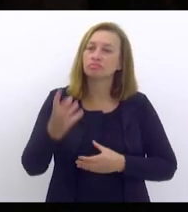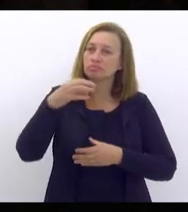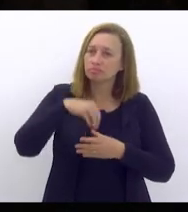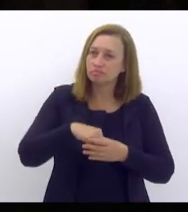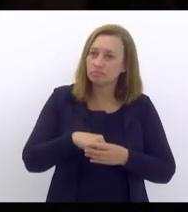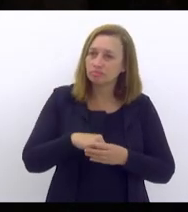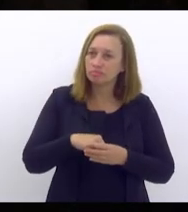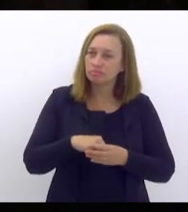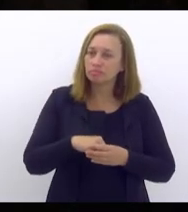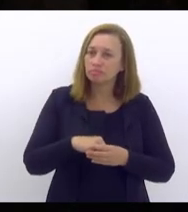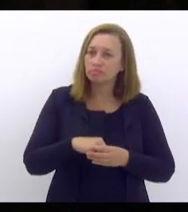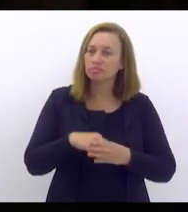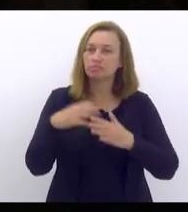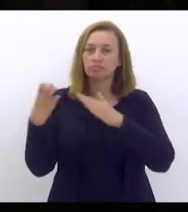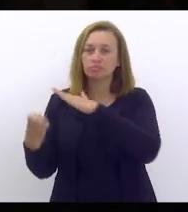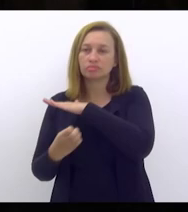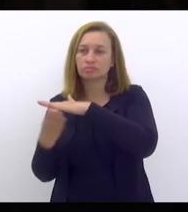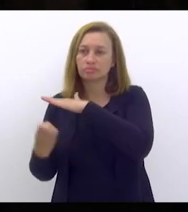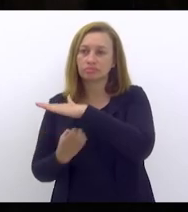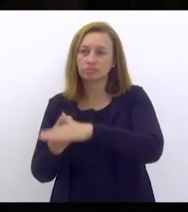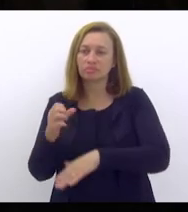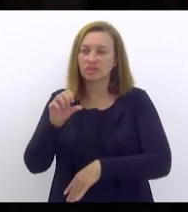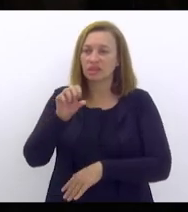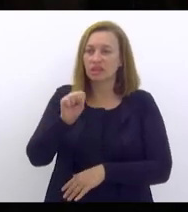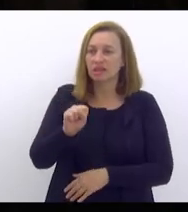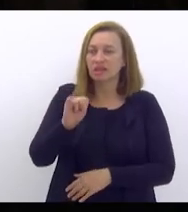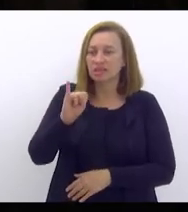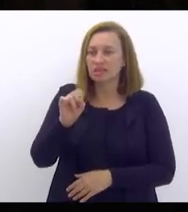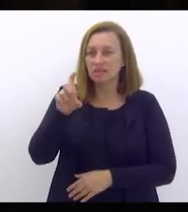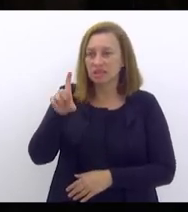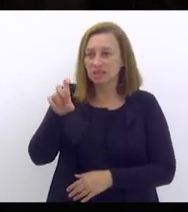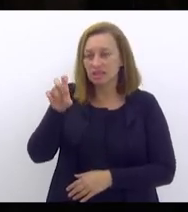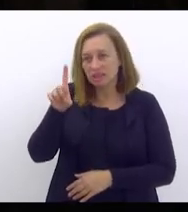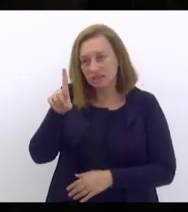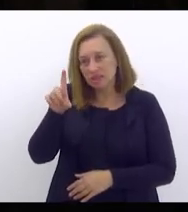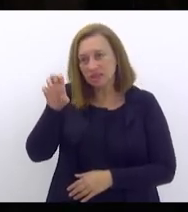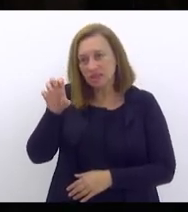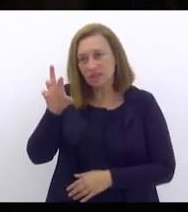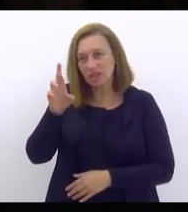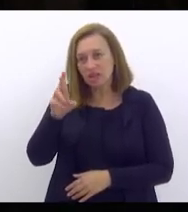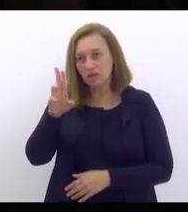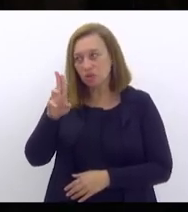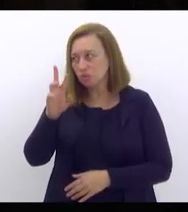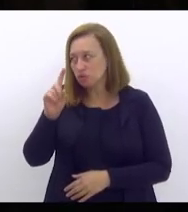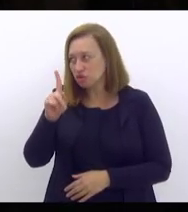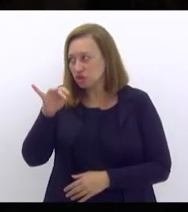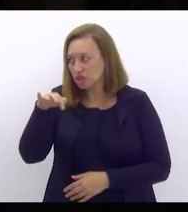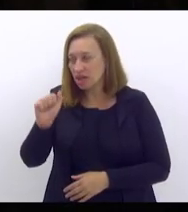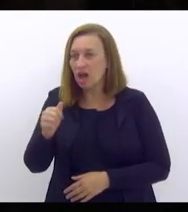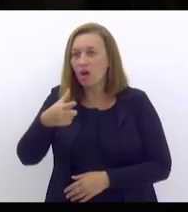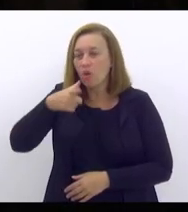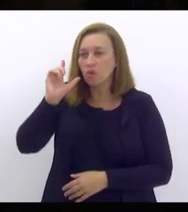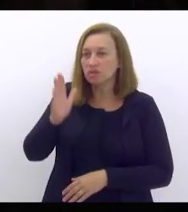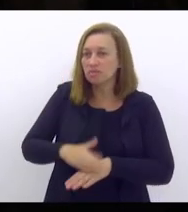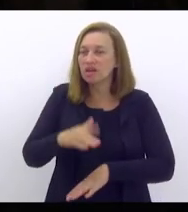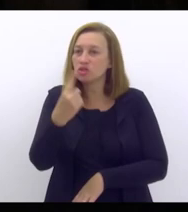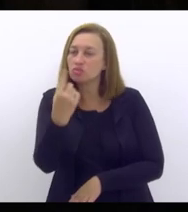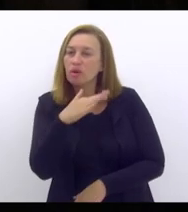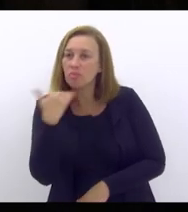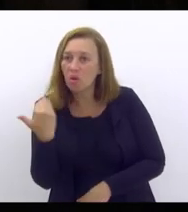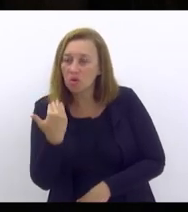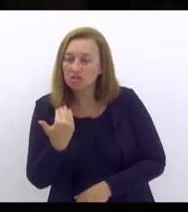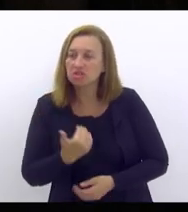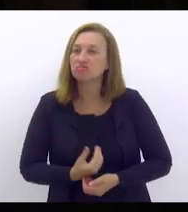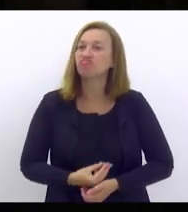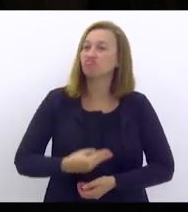da Companhia Siderúrgica Nacional. Ontem, no dia 12 de setembro, mais uma morte fatal, o